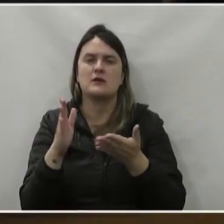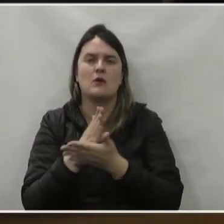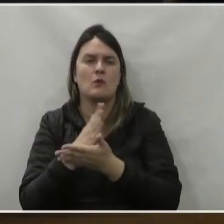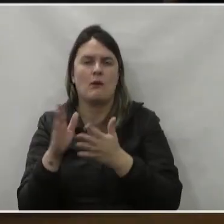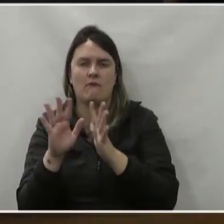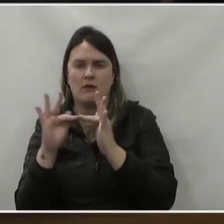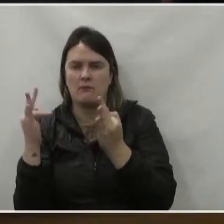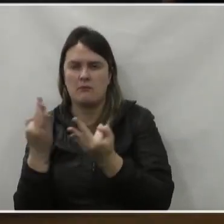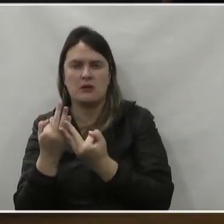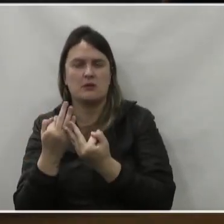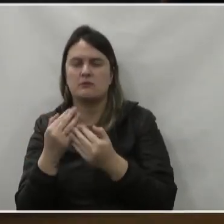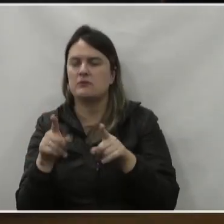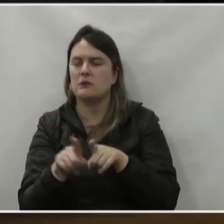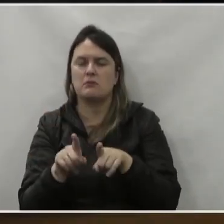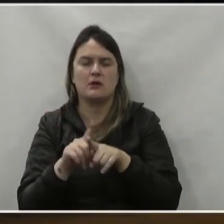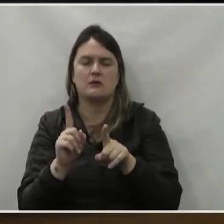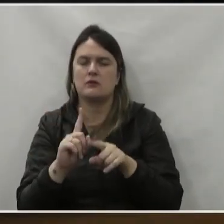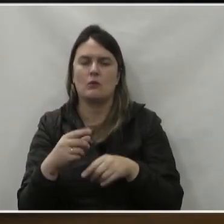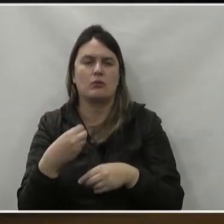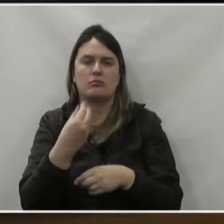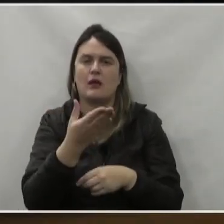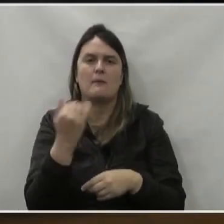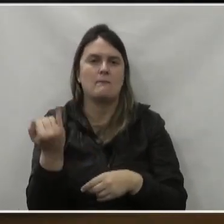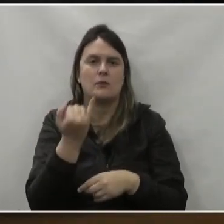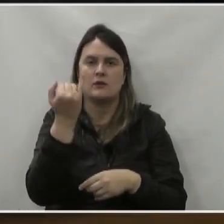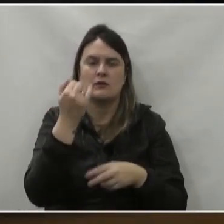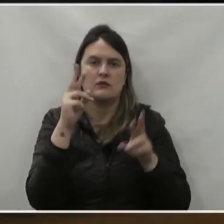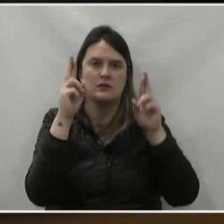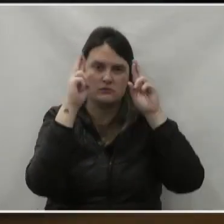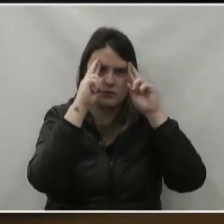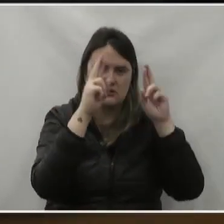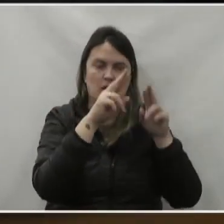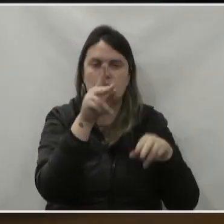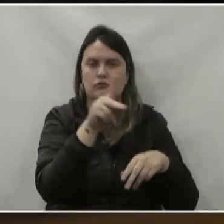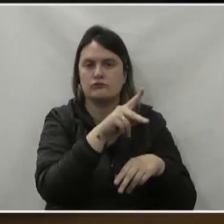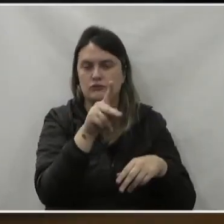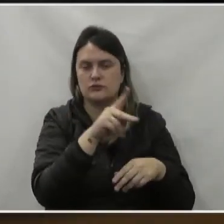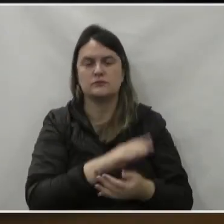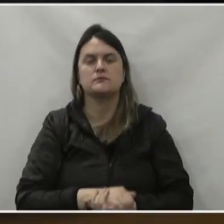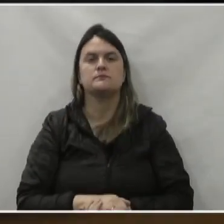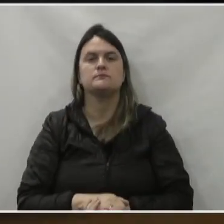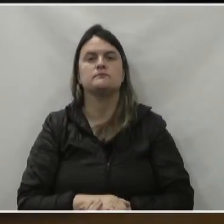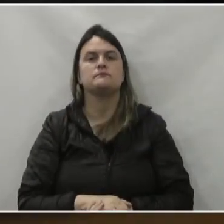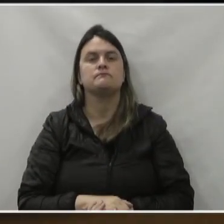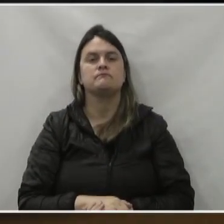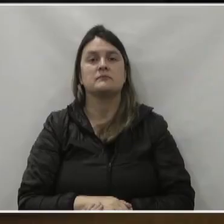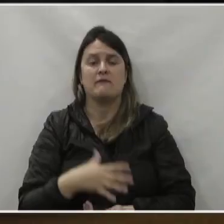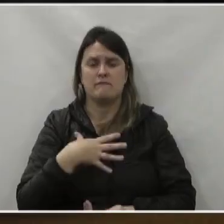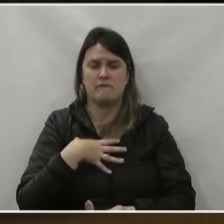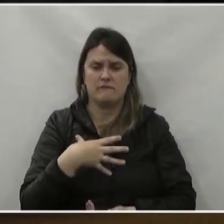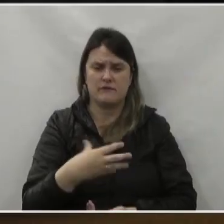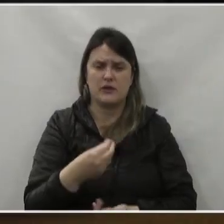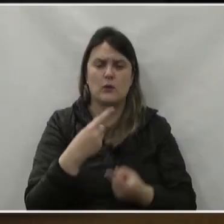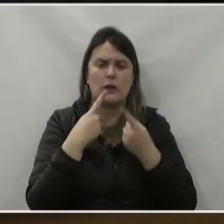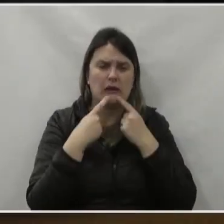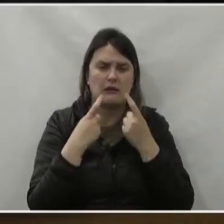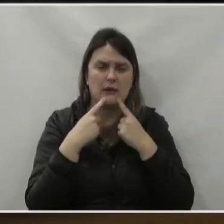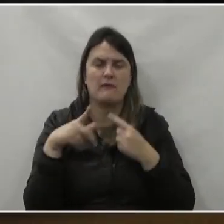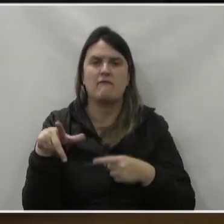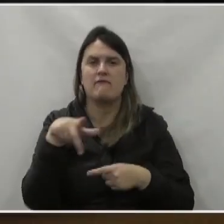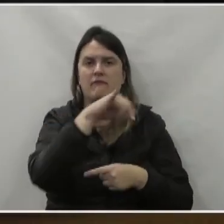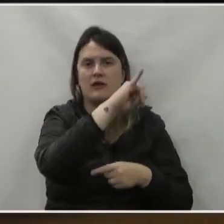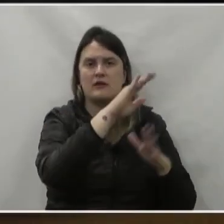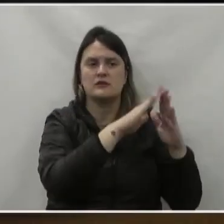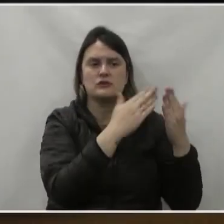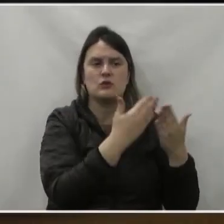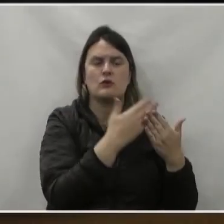pais não dão a mínima de respeito com os professores. Seu filho reclama, vão correndo na escola